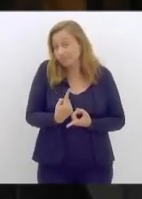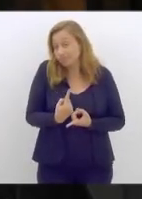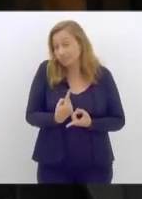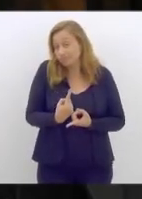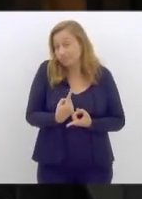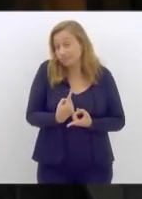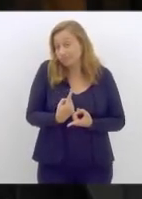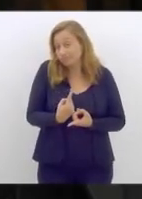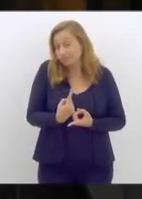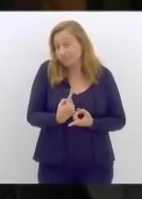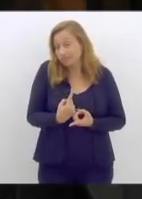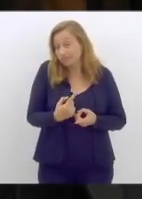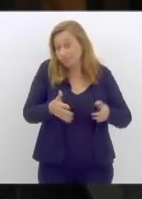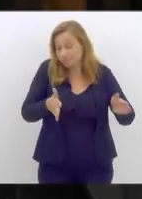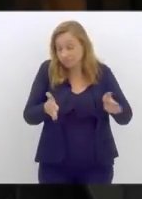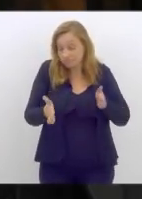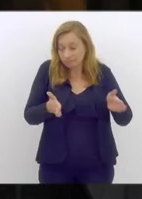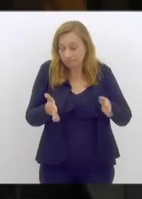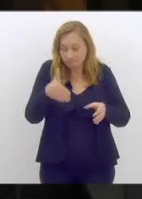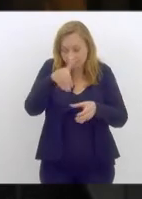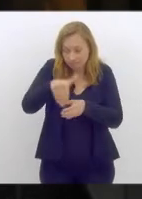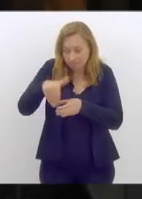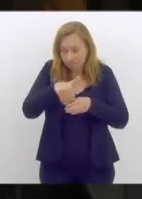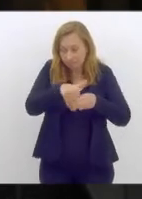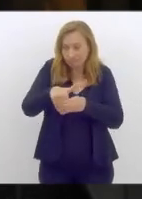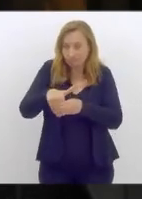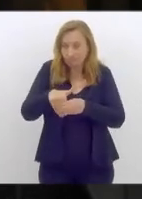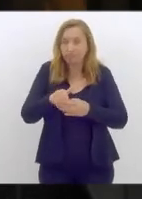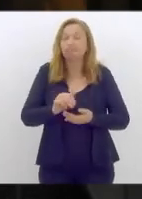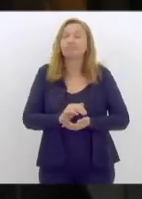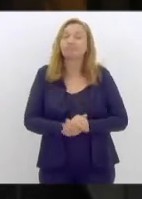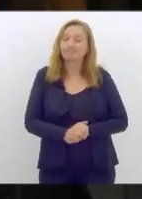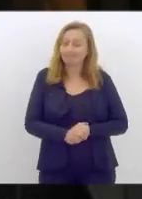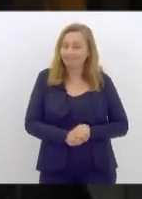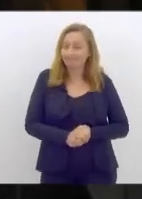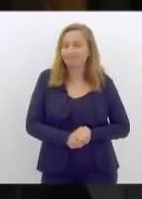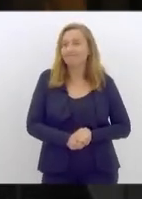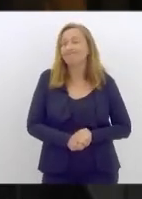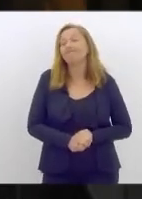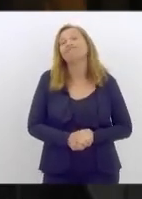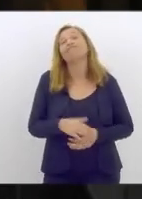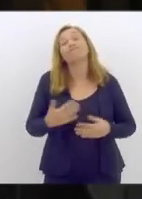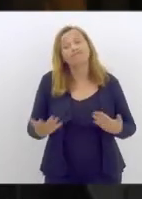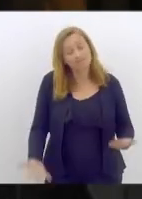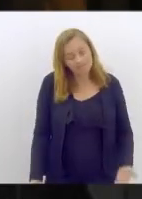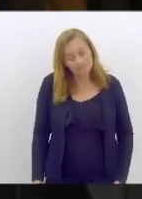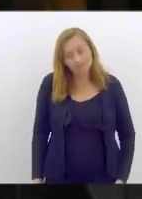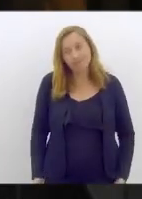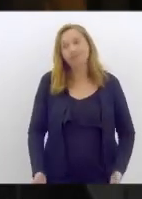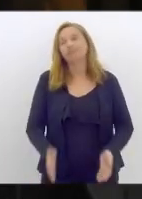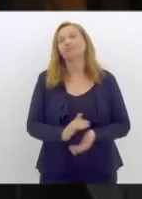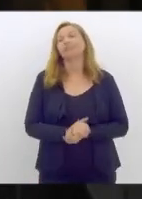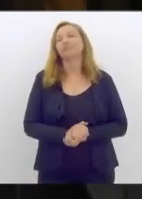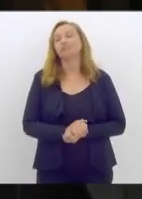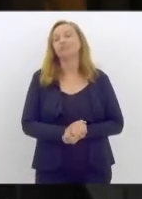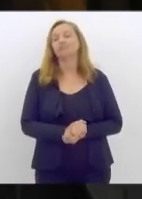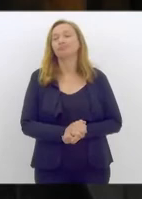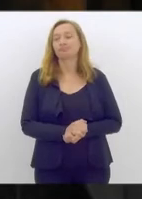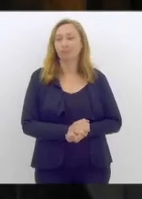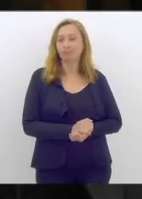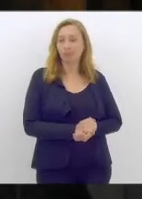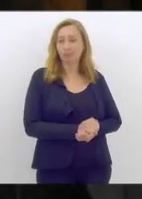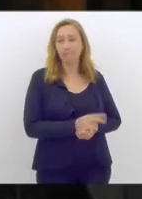pico das campanhas eleitorais então quero frisar que